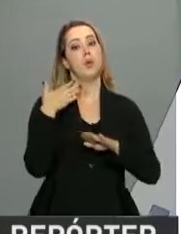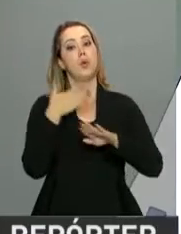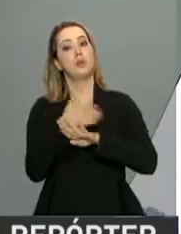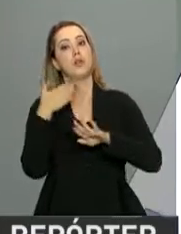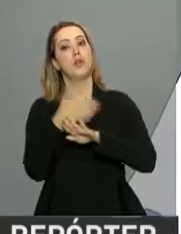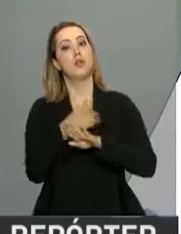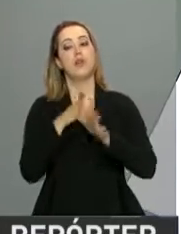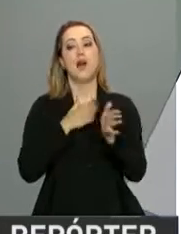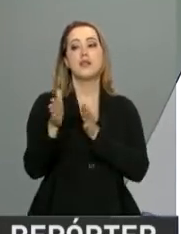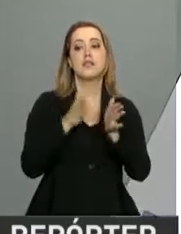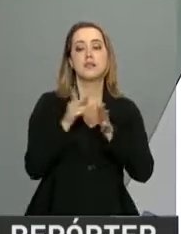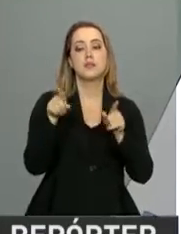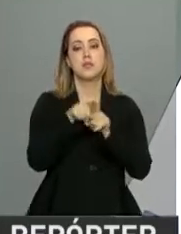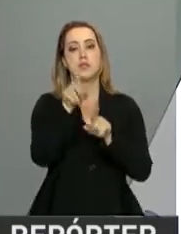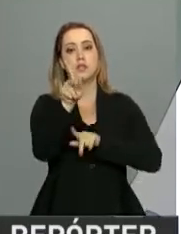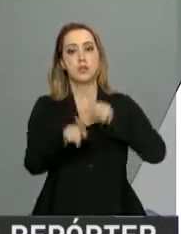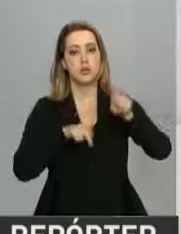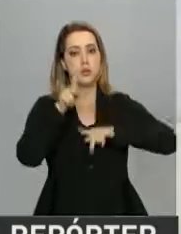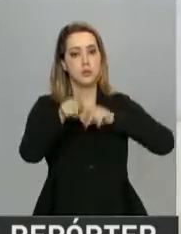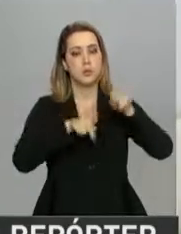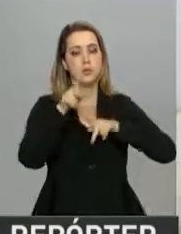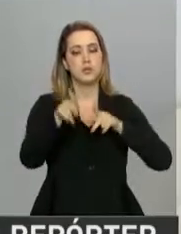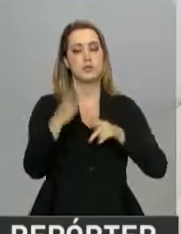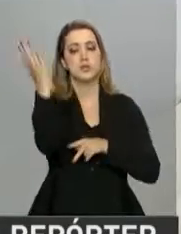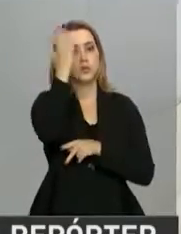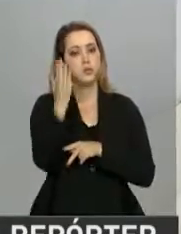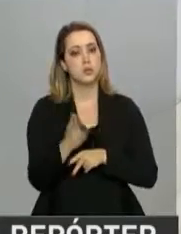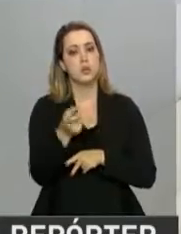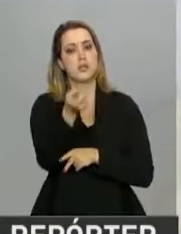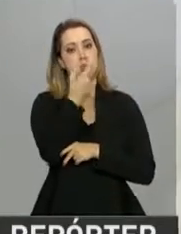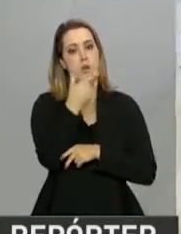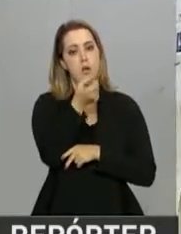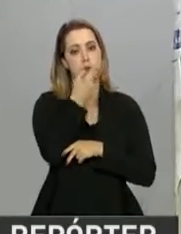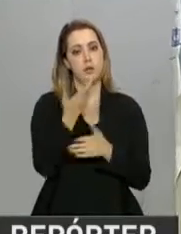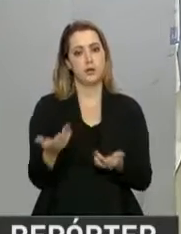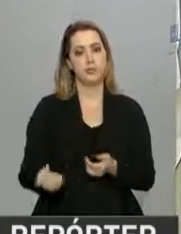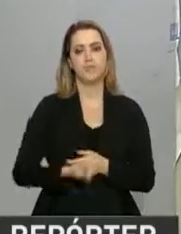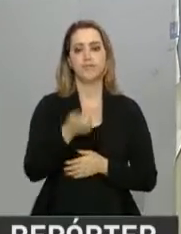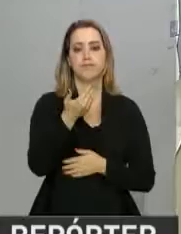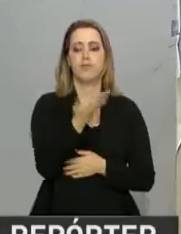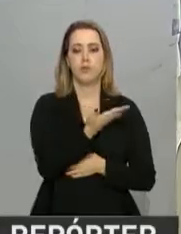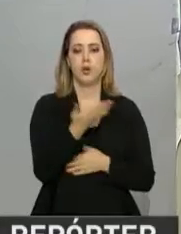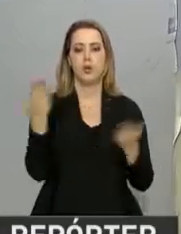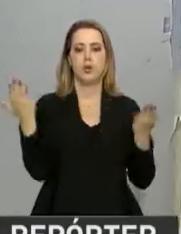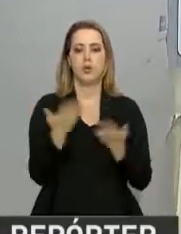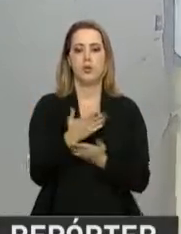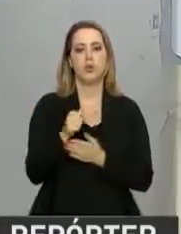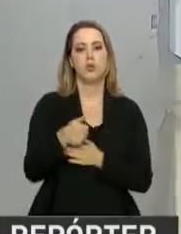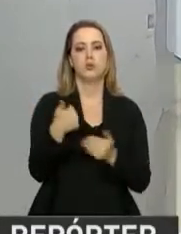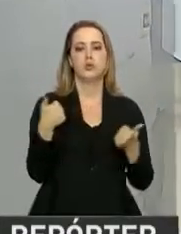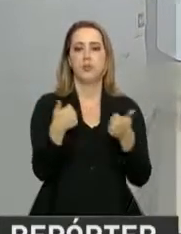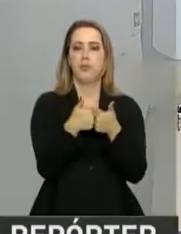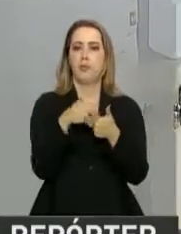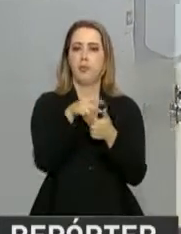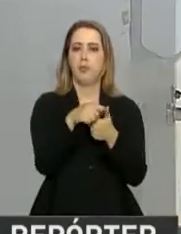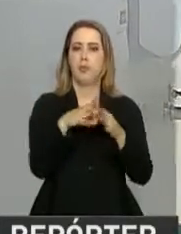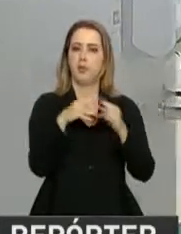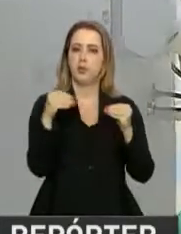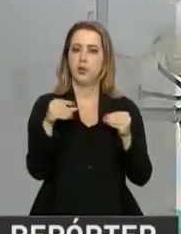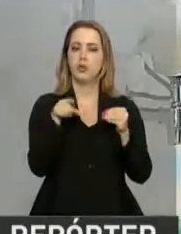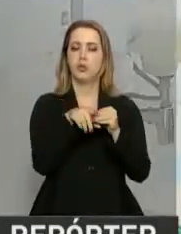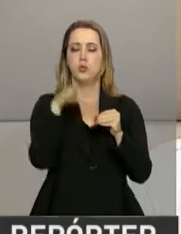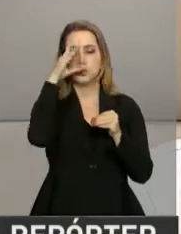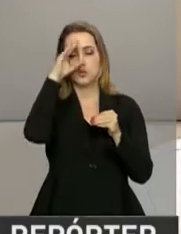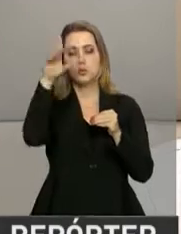fronteira mesmo do conhecimento, né? Hoje, mais perto da cura, Daniel sonha com um dia em que vai poder voltar